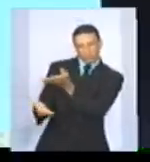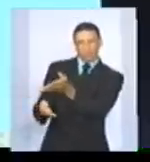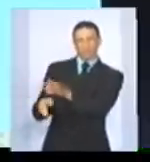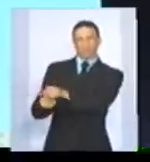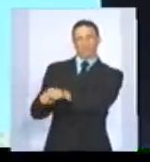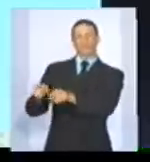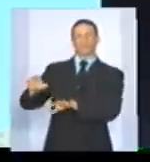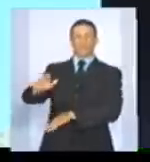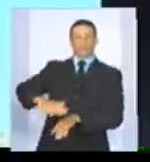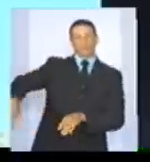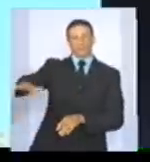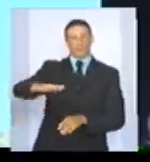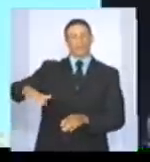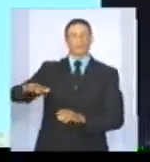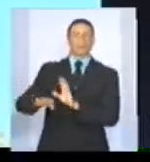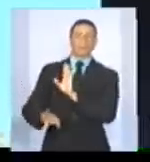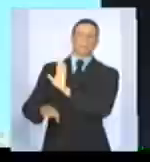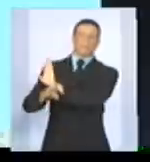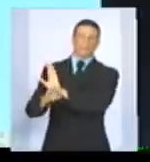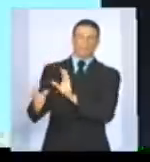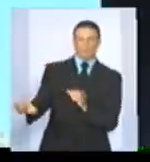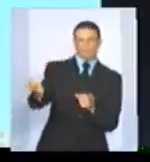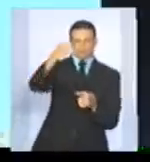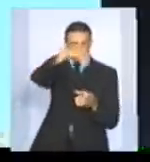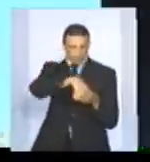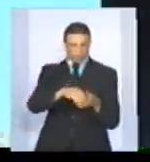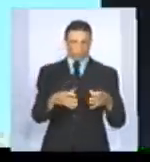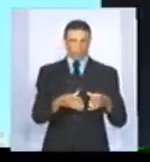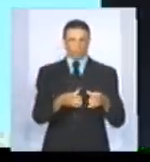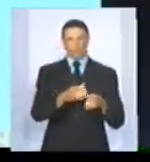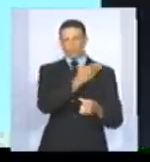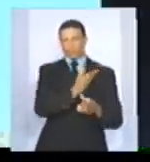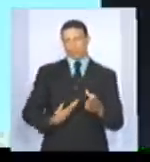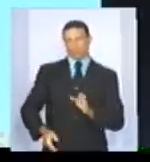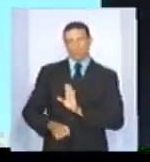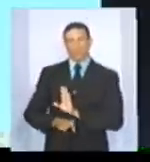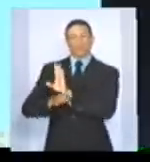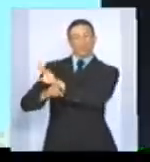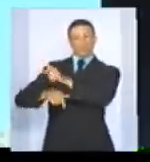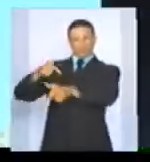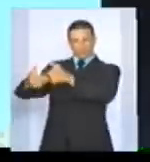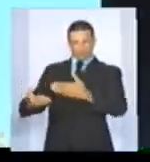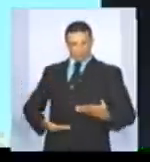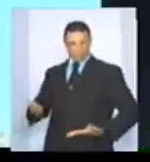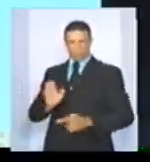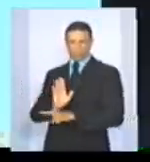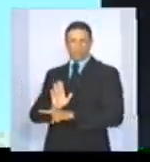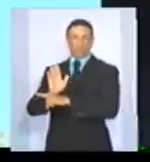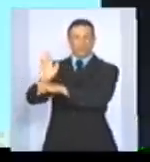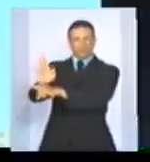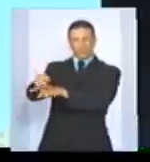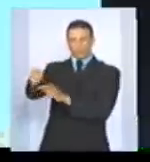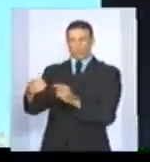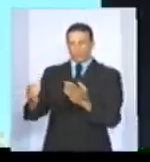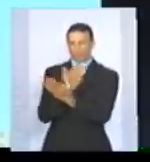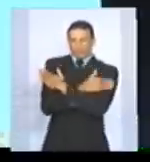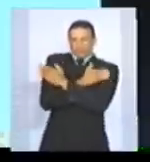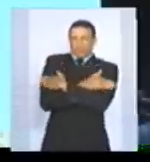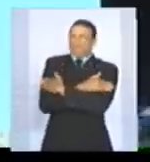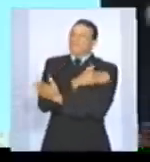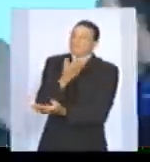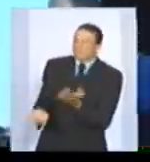Eis a razão, senhor ministro, da presença do SICAB nesta corte, para defender o trabalhador contra a ameaça do desemprego.